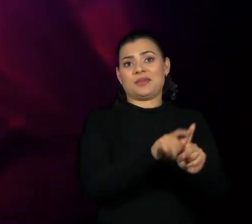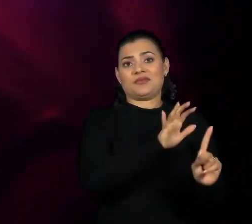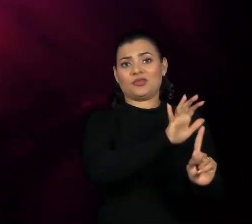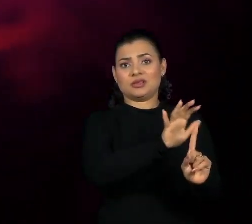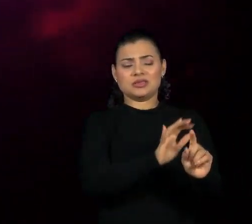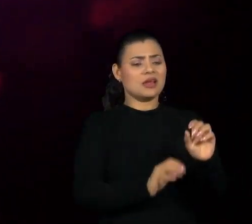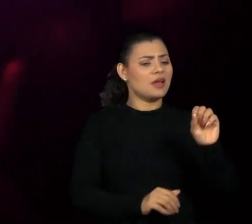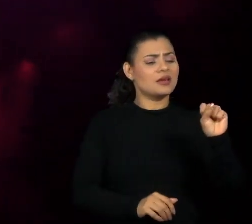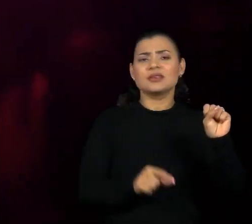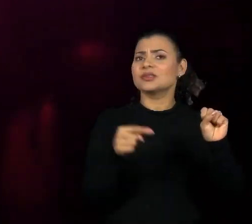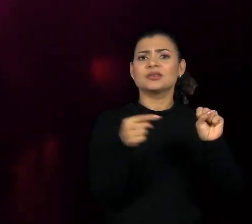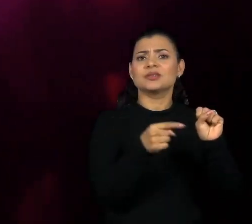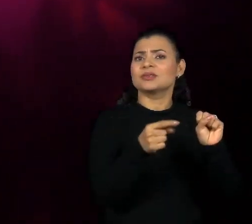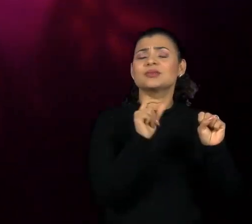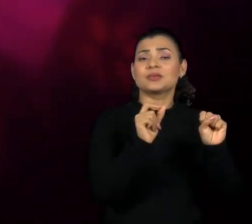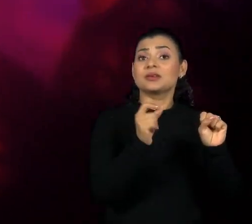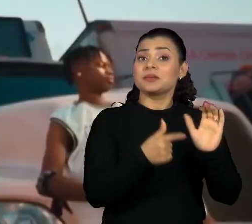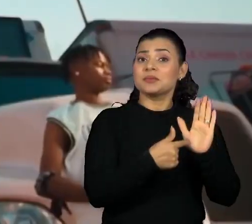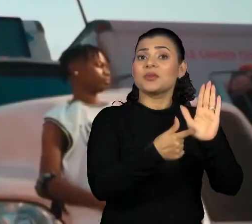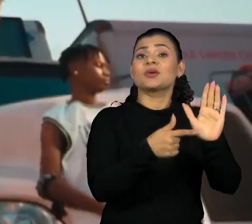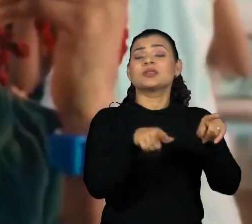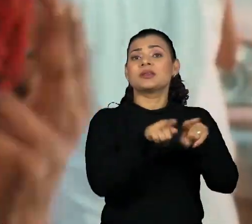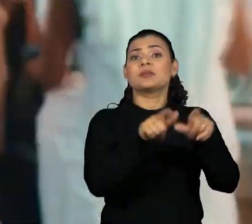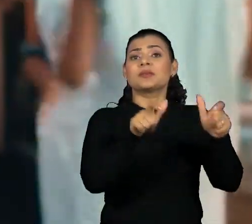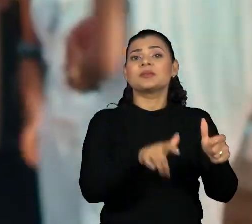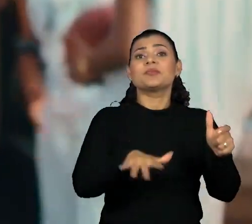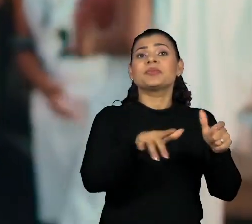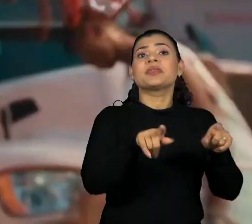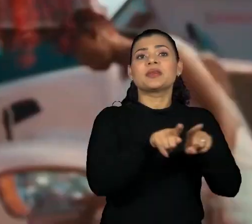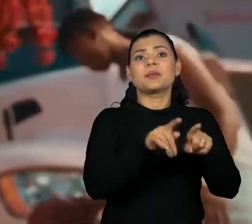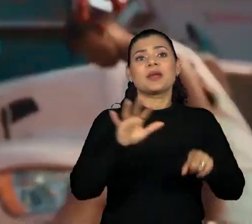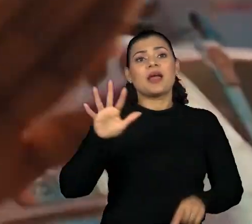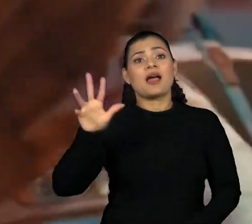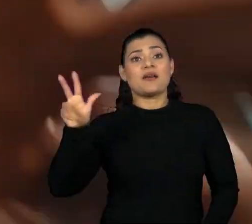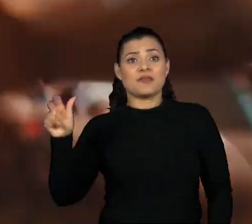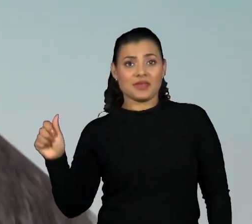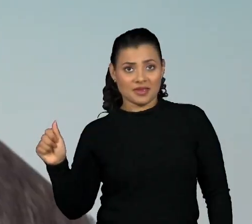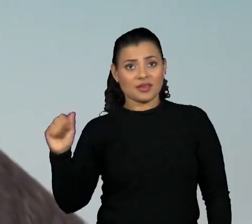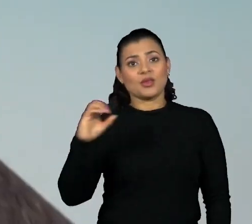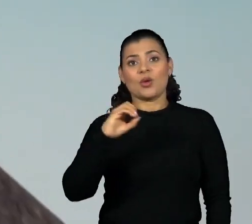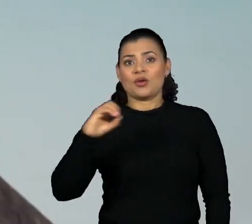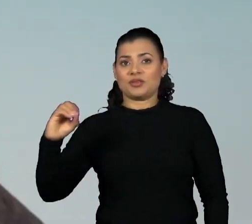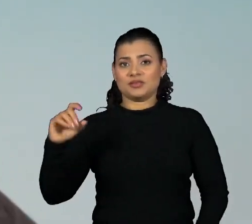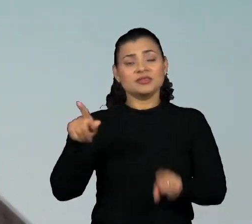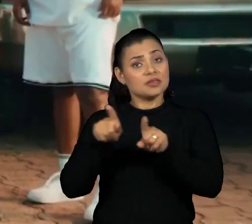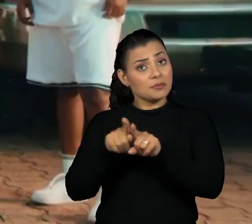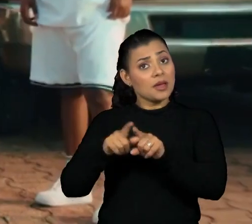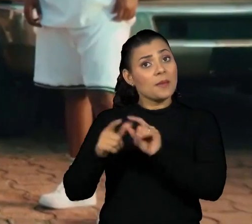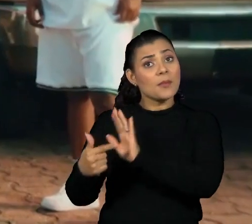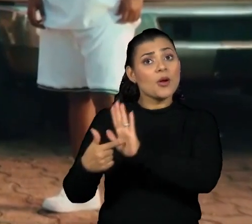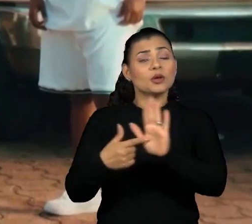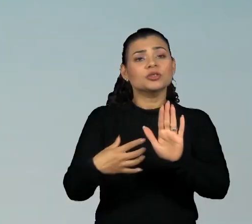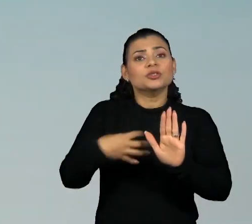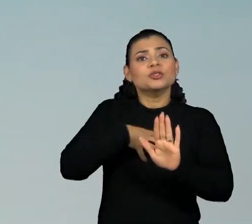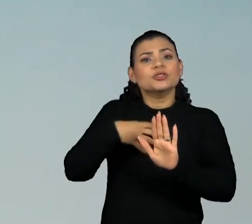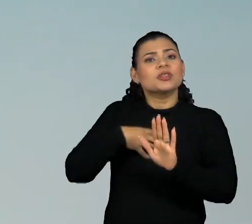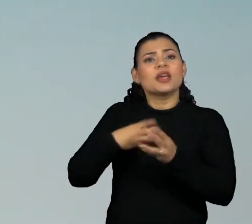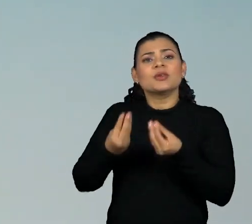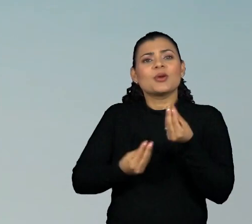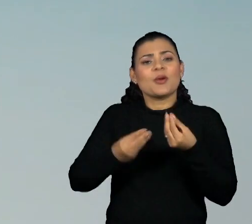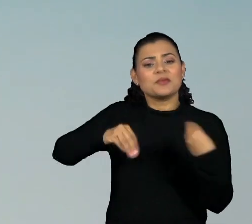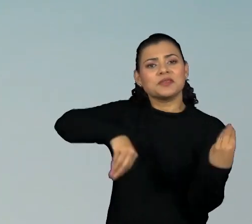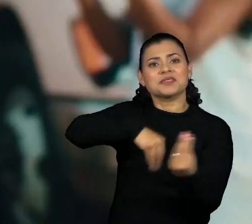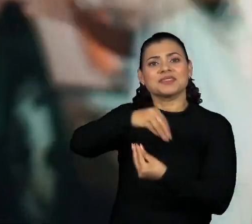Esse S, para mim, marca muito o que está sendo produzido ali no oeste africano. Quando você vê o que está sendo produzido em termos de